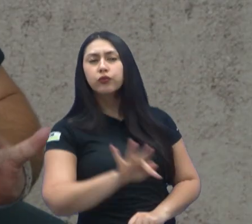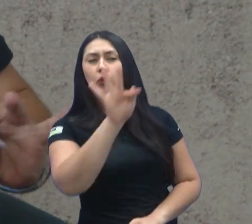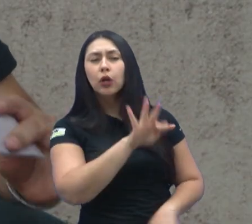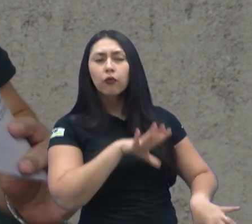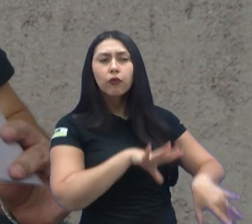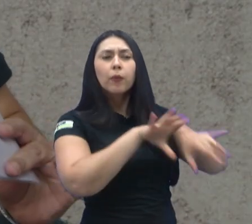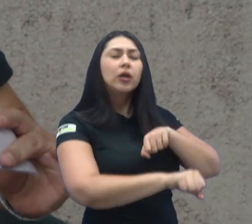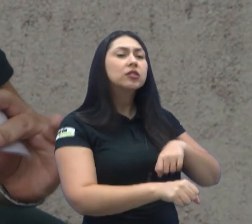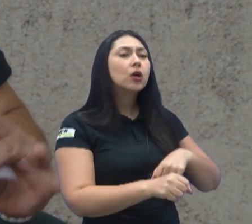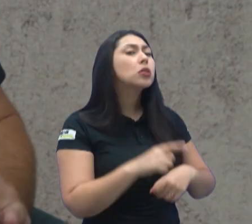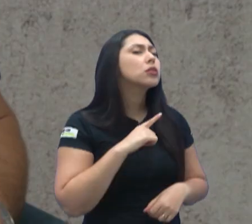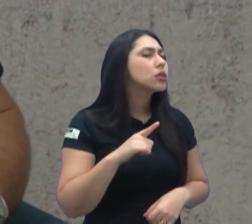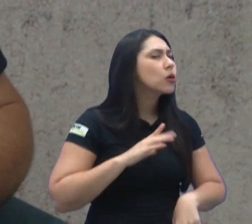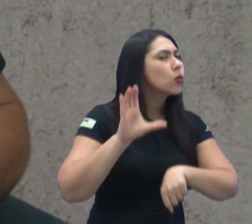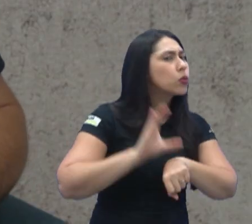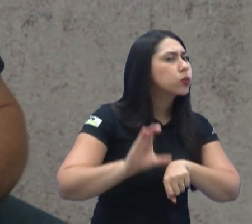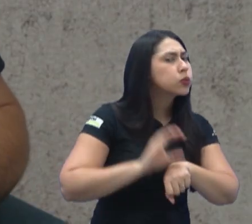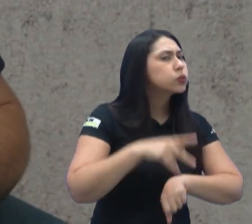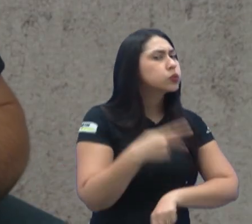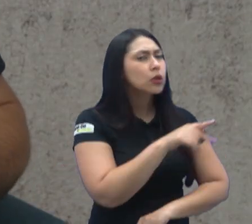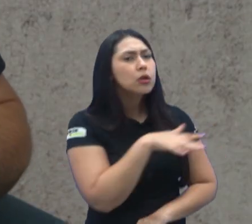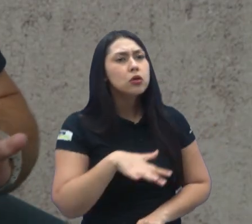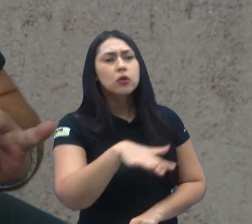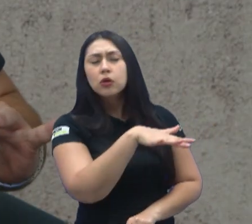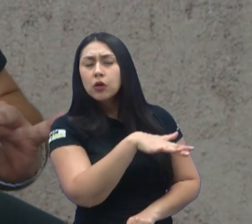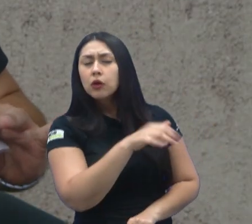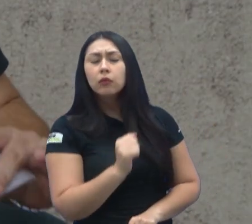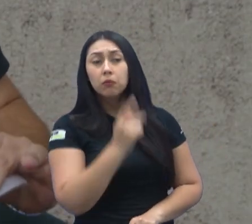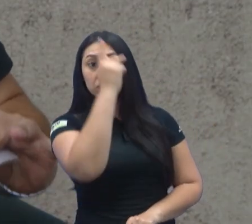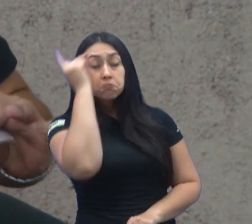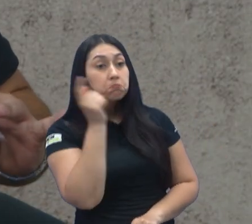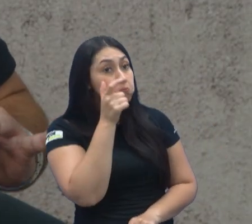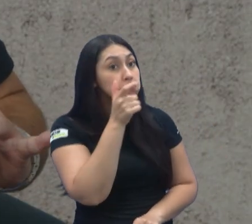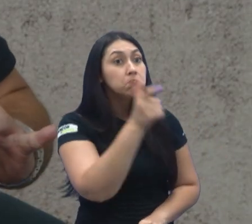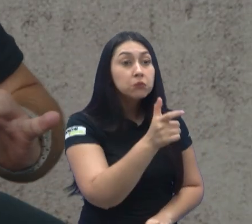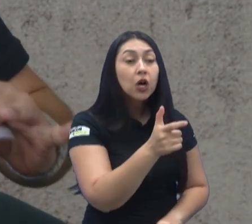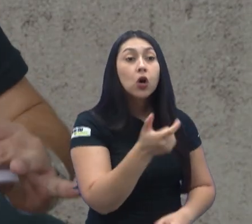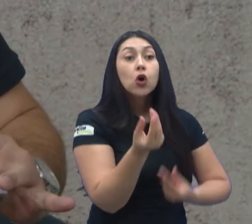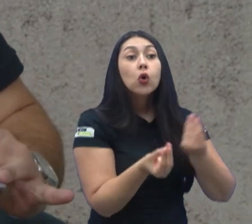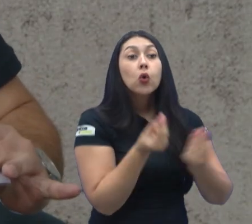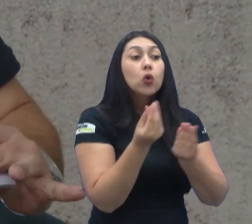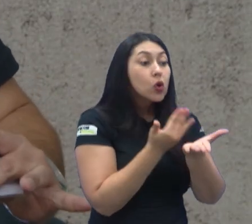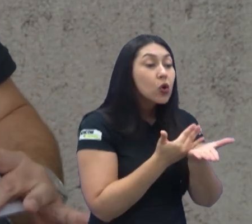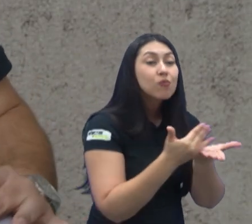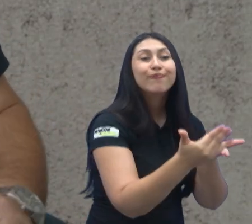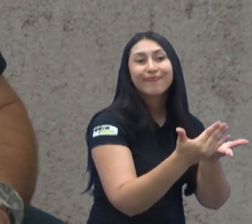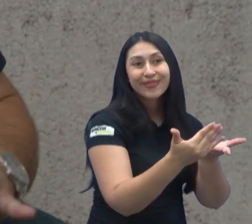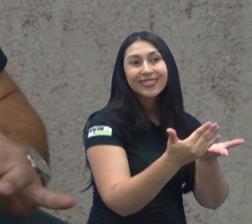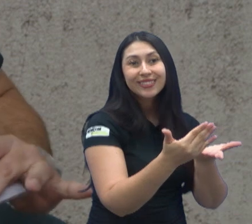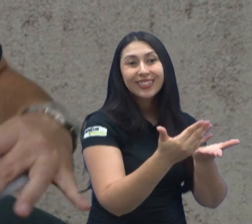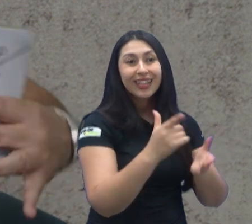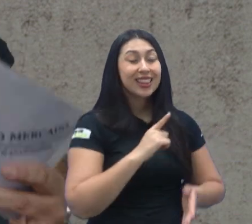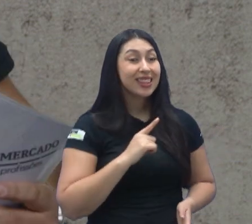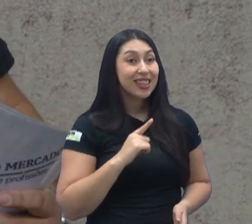estão os cursos aqui na região? Quem é interessado, por onde começar, como chegar? Existem muitos